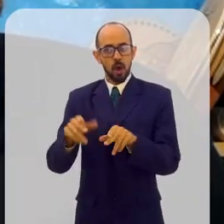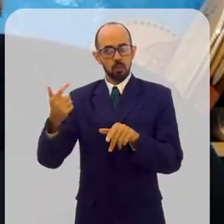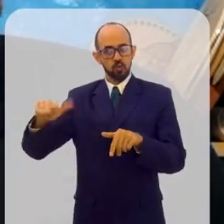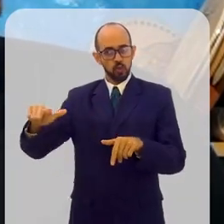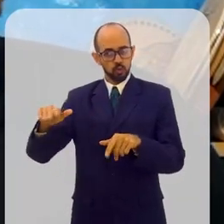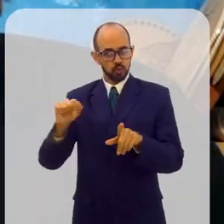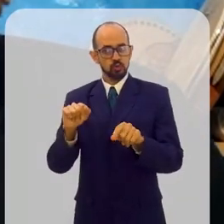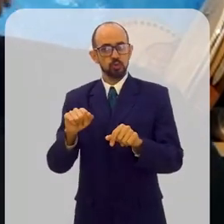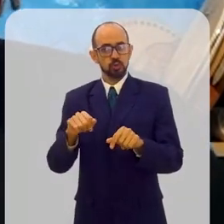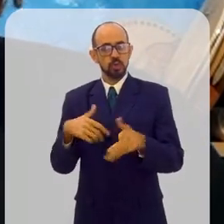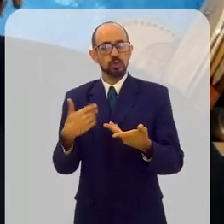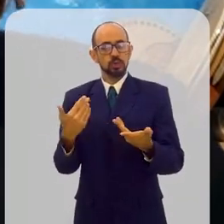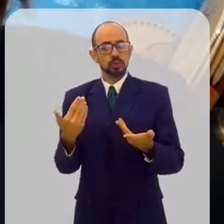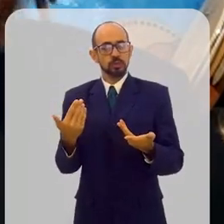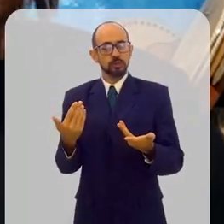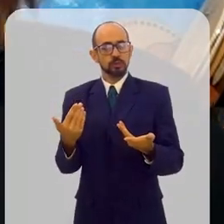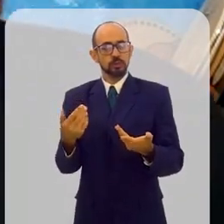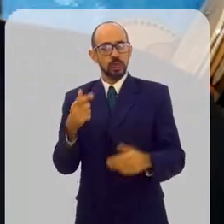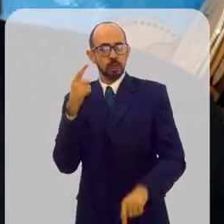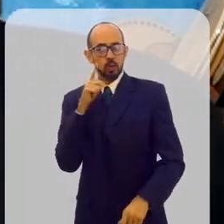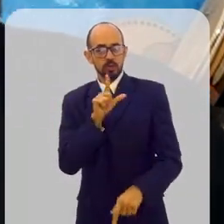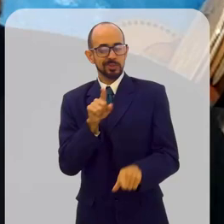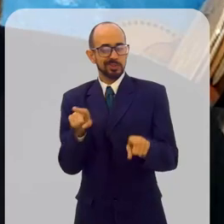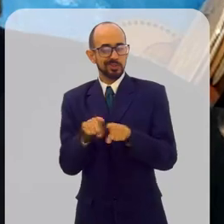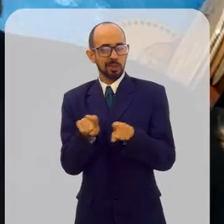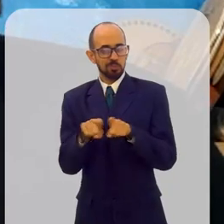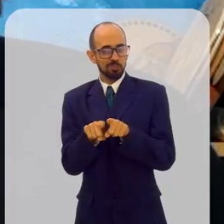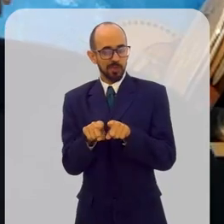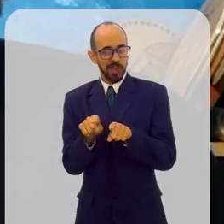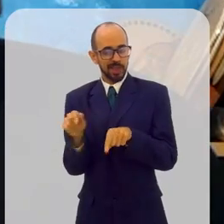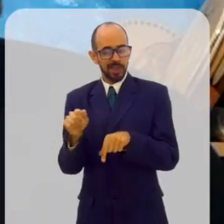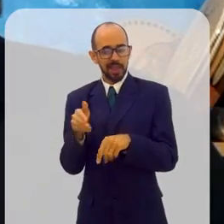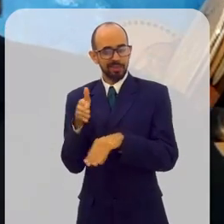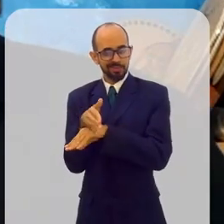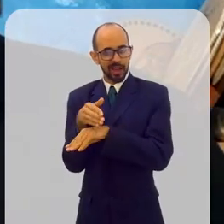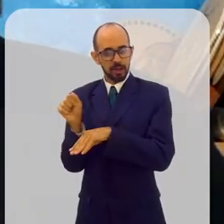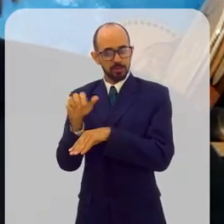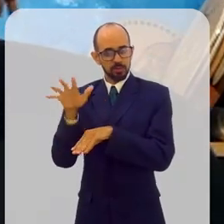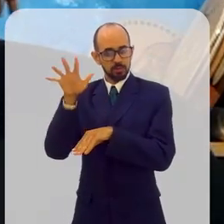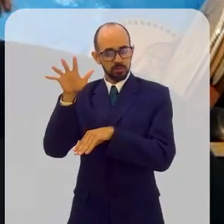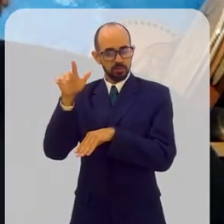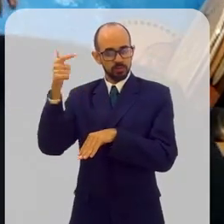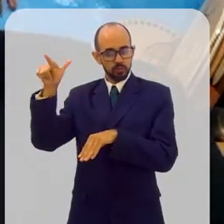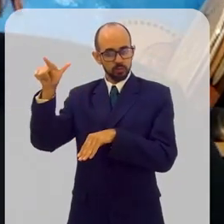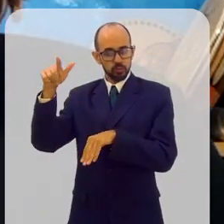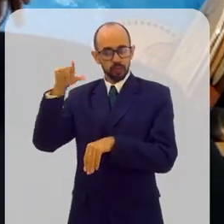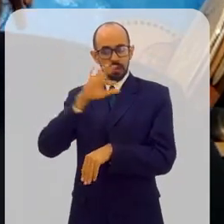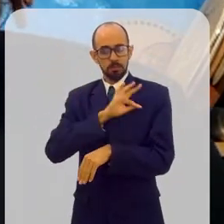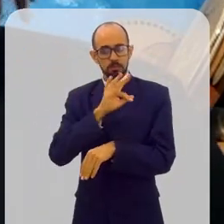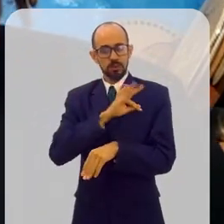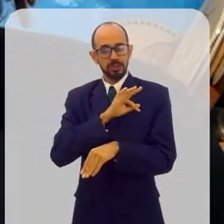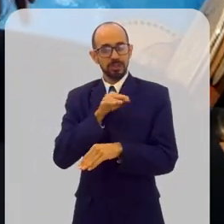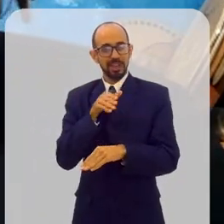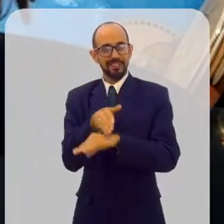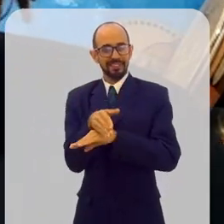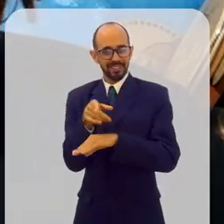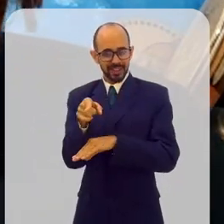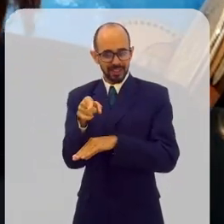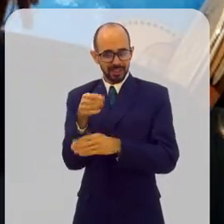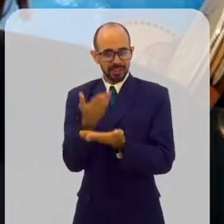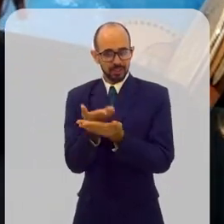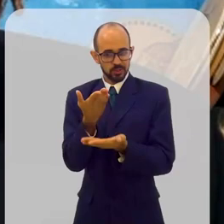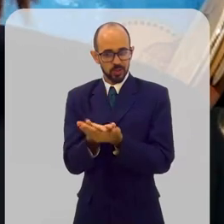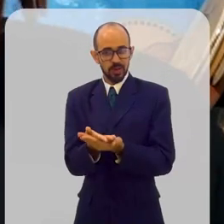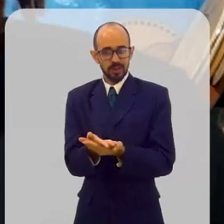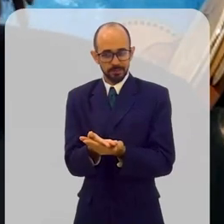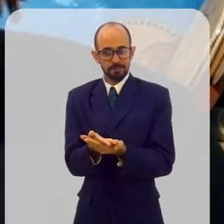jovem, né, assim como os outros, e aí o fato dele conseguir também por ali, para outra comunidade, enfim. E aí a polícia entra